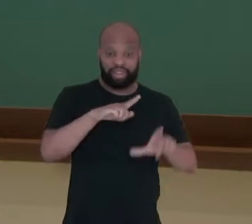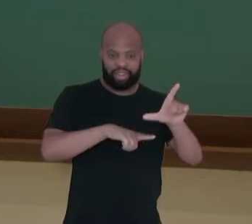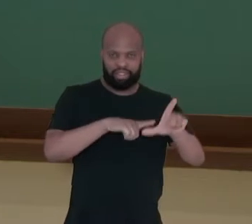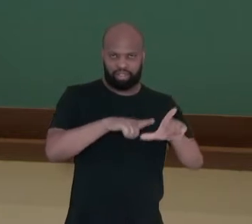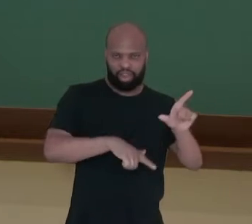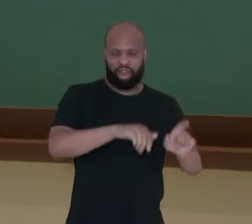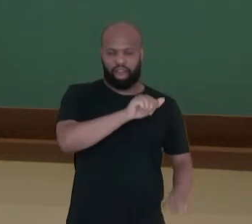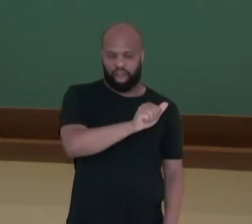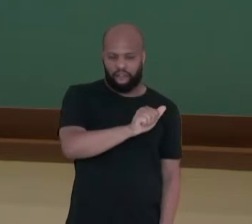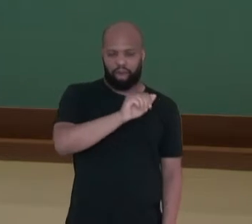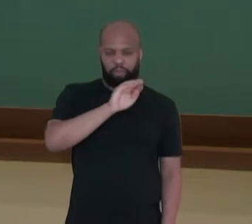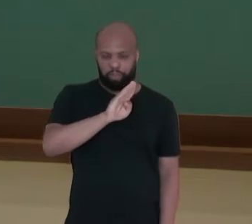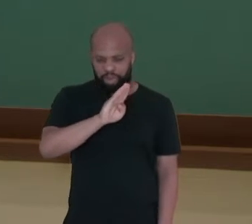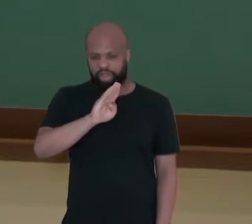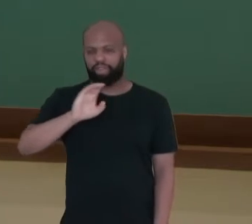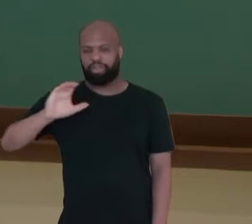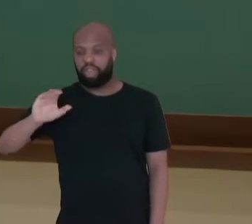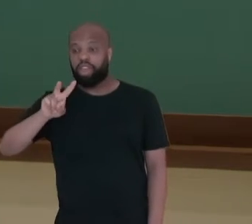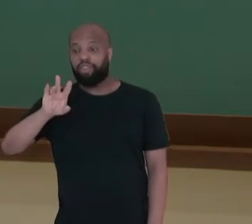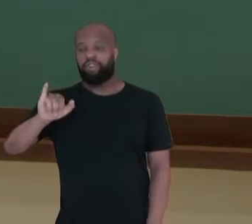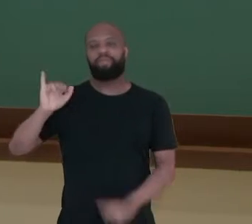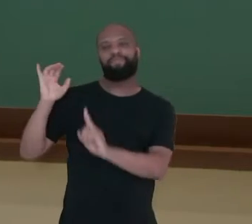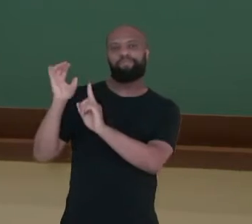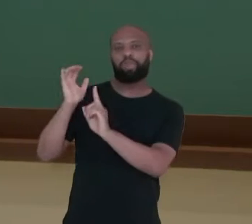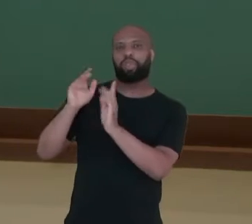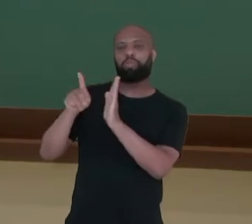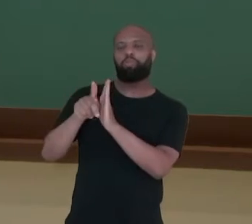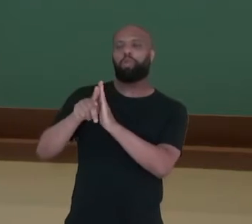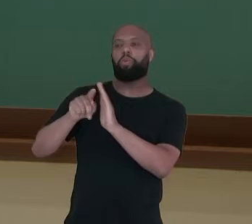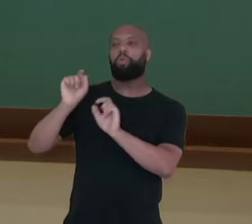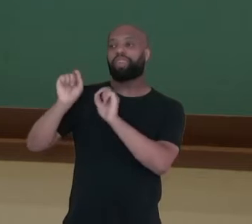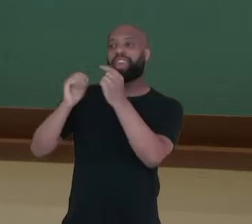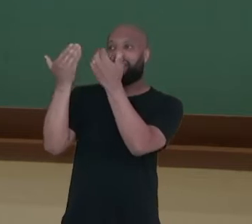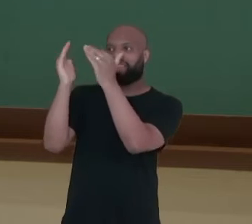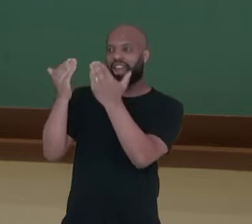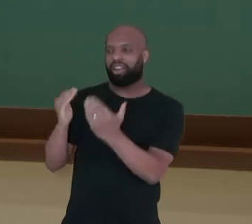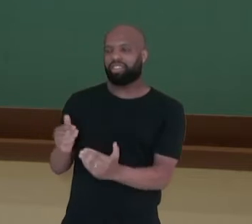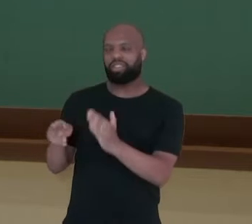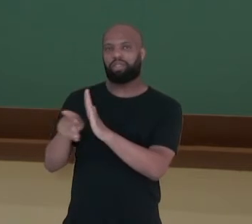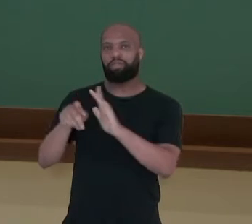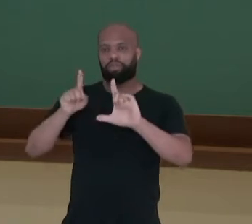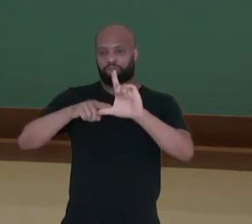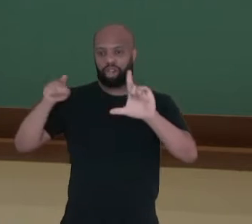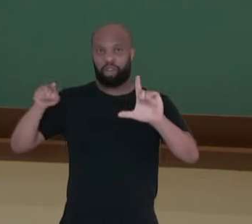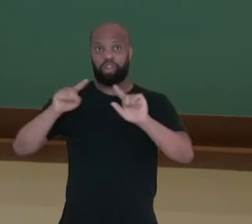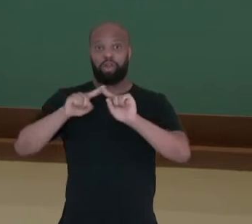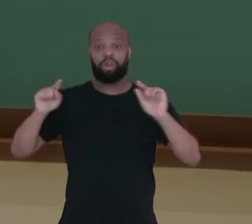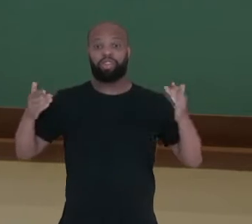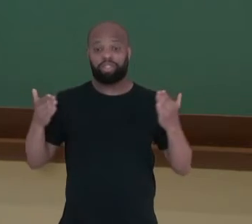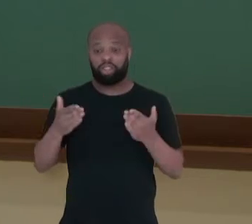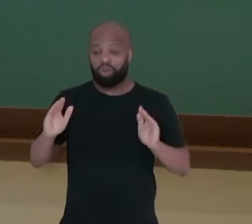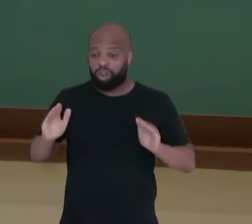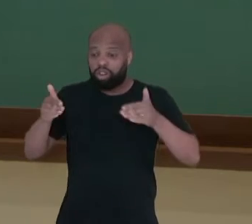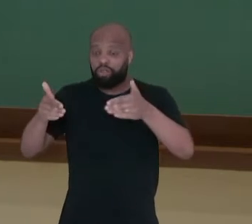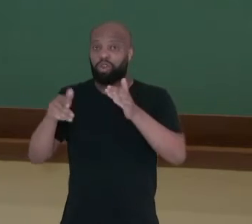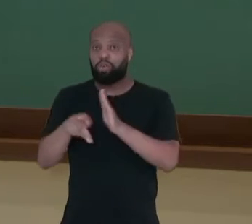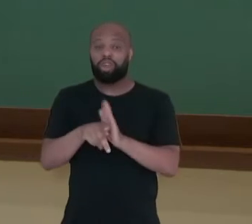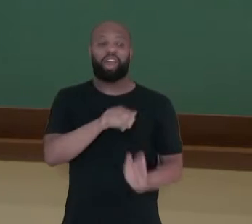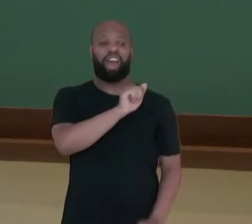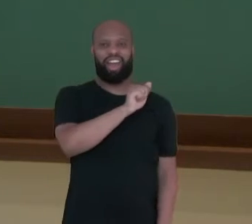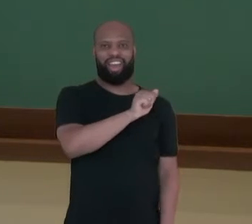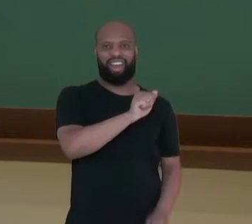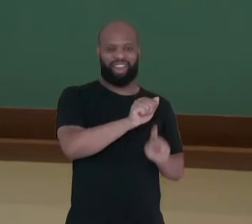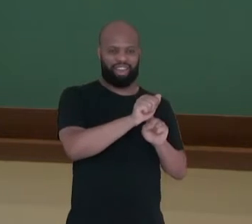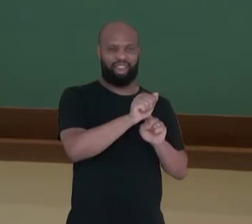quadrática interferem na análise de seu gráfico. Especificamente, qual coeficiente? O coeficiente A